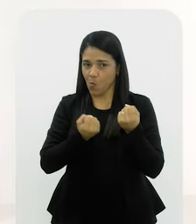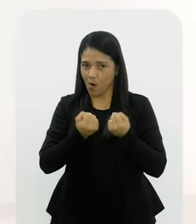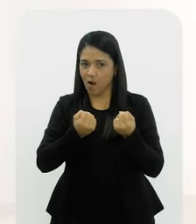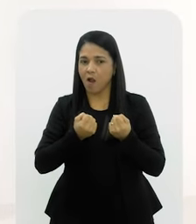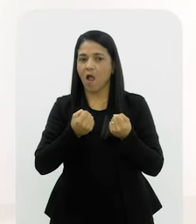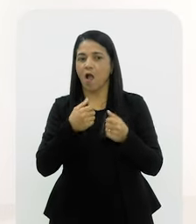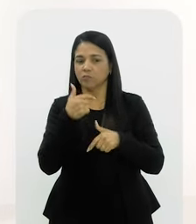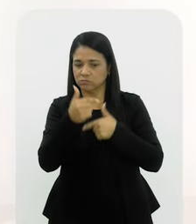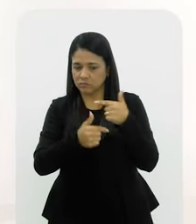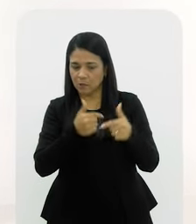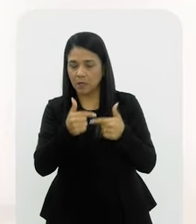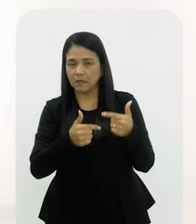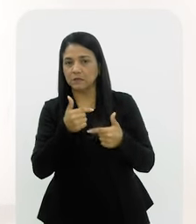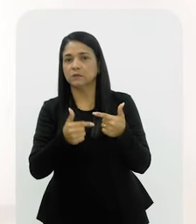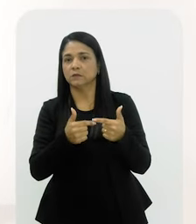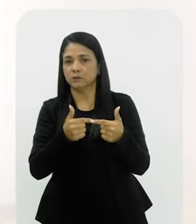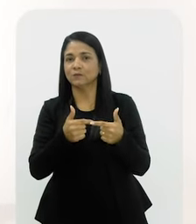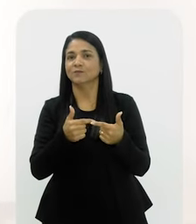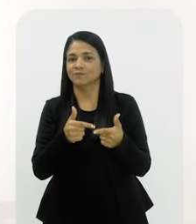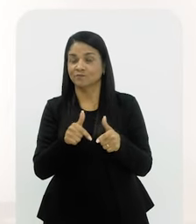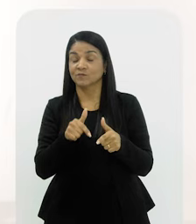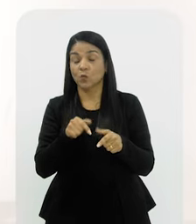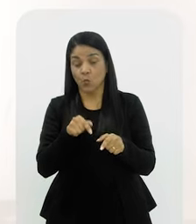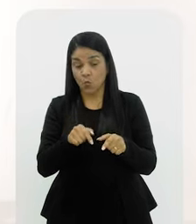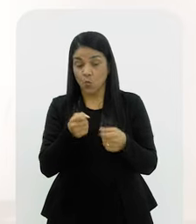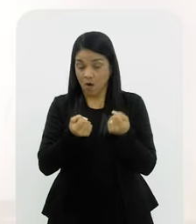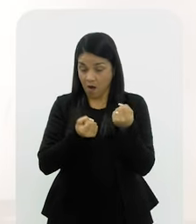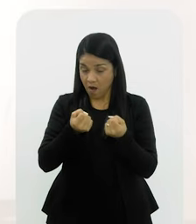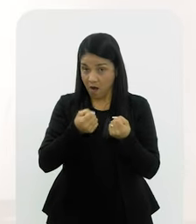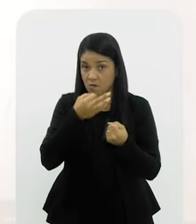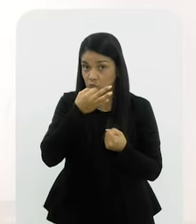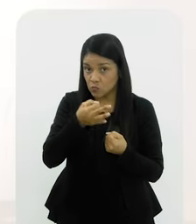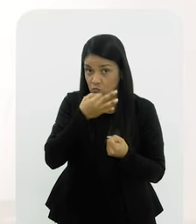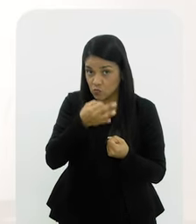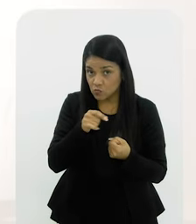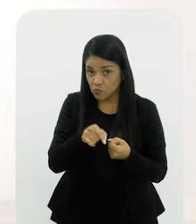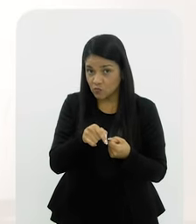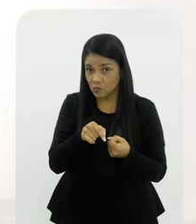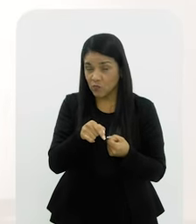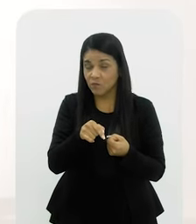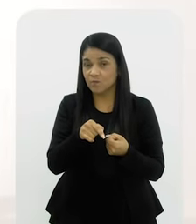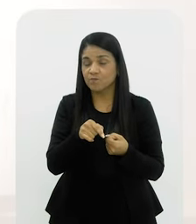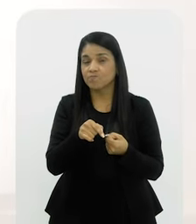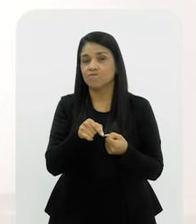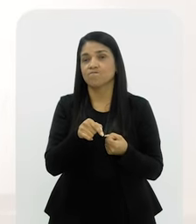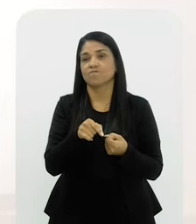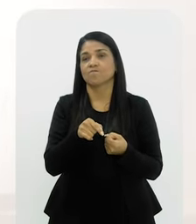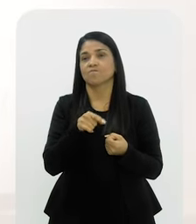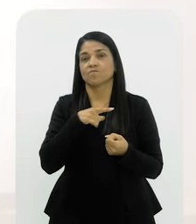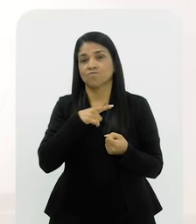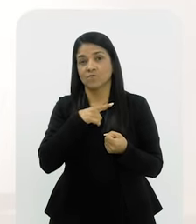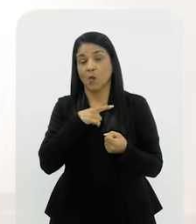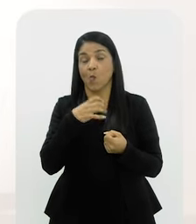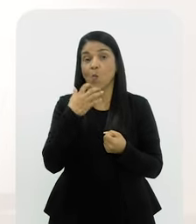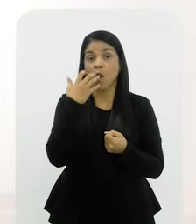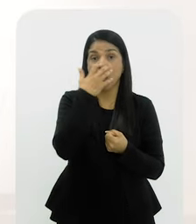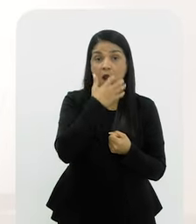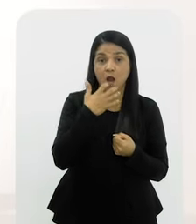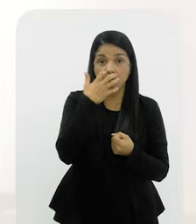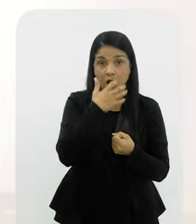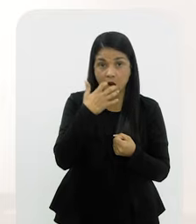esperto e trabalhando o seu carro de som. Porque o carro de som, ele tem a